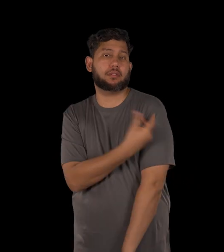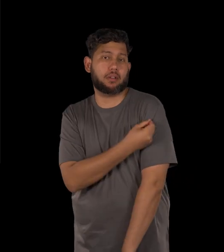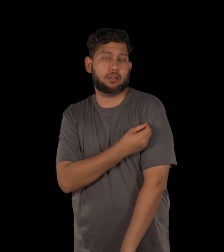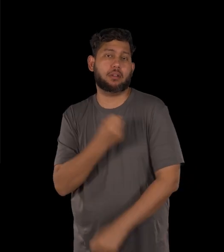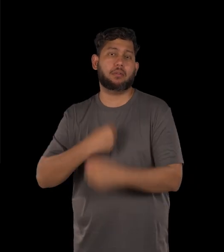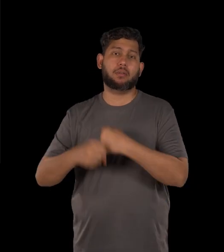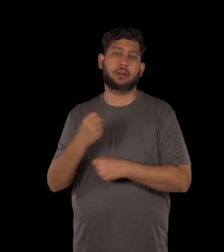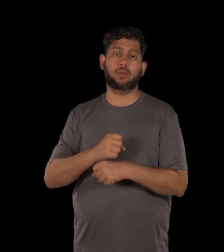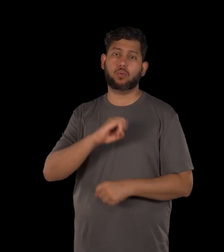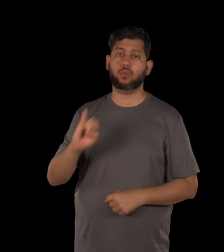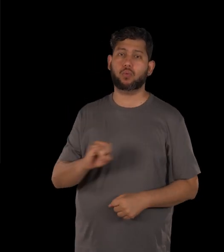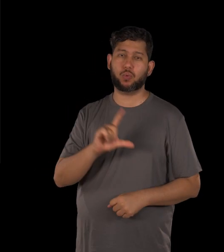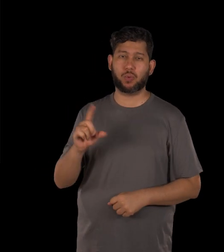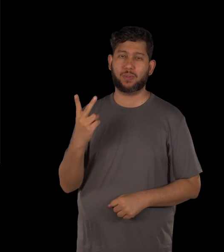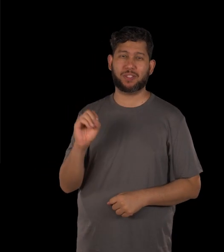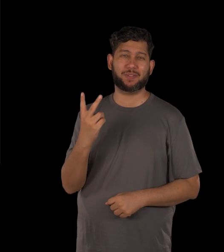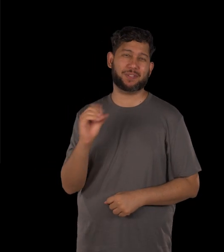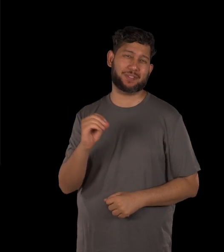de 2020.